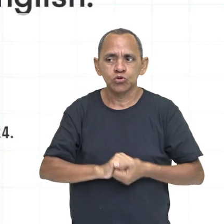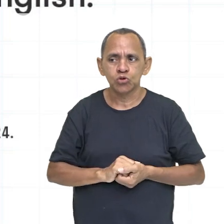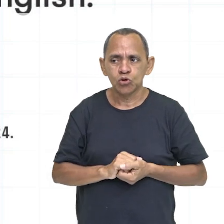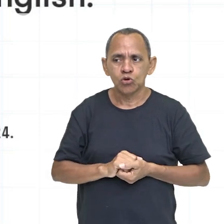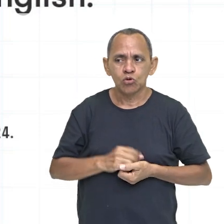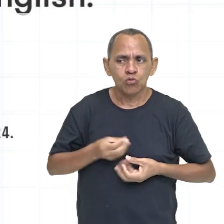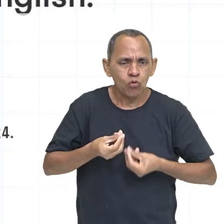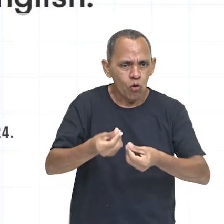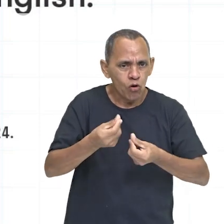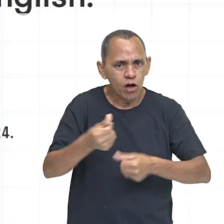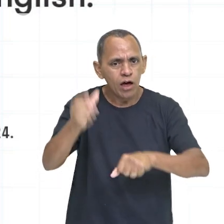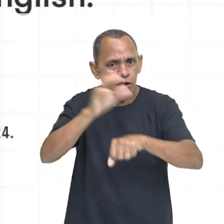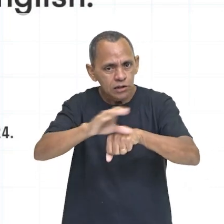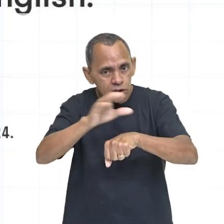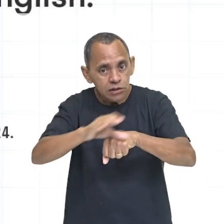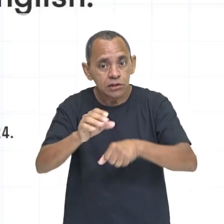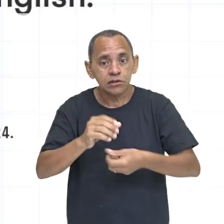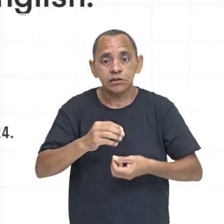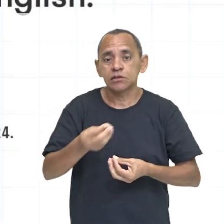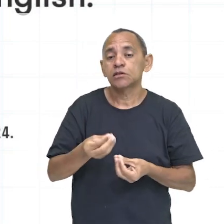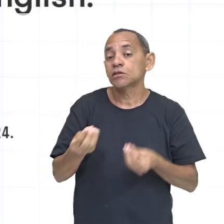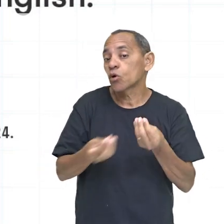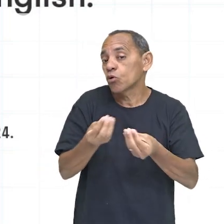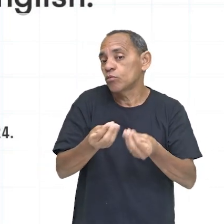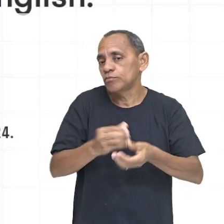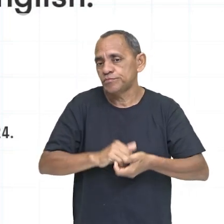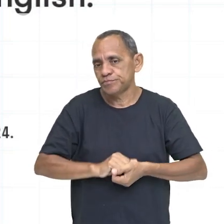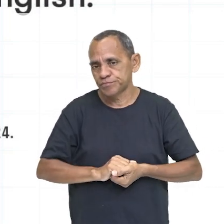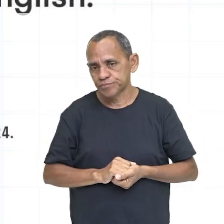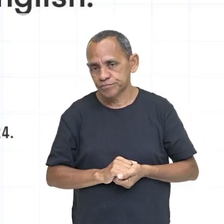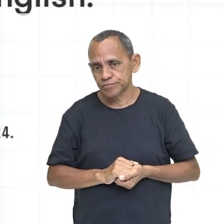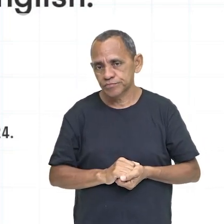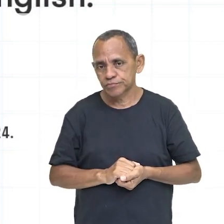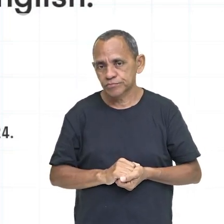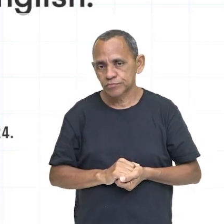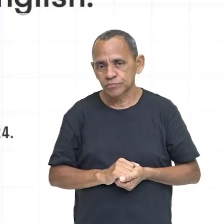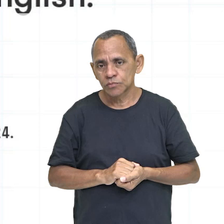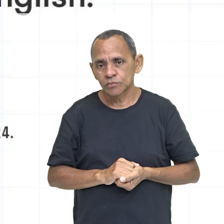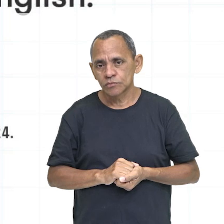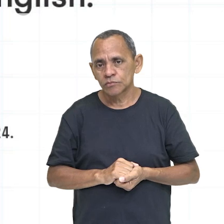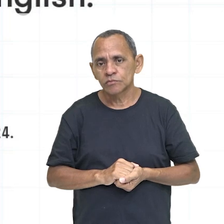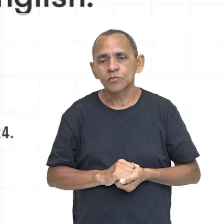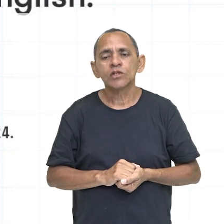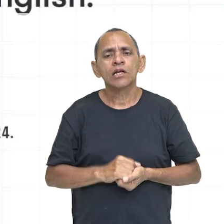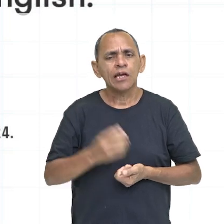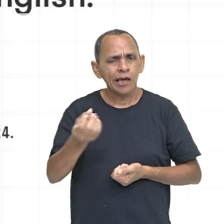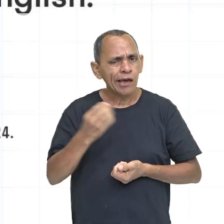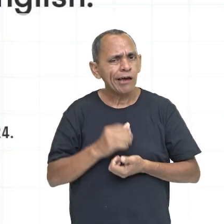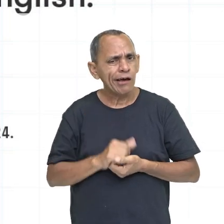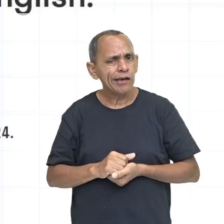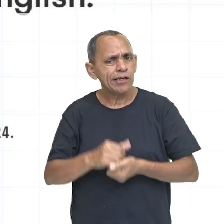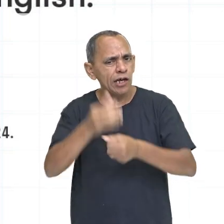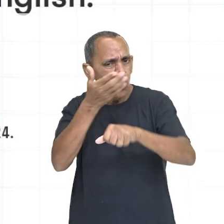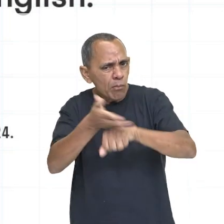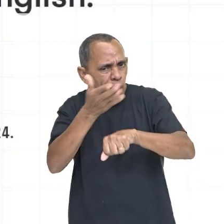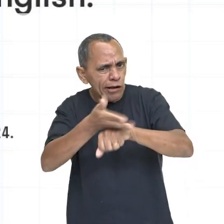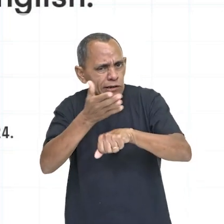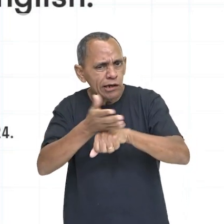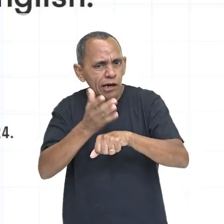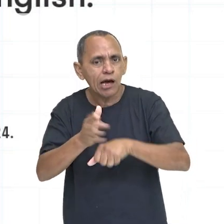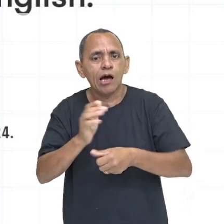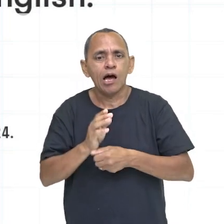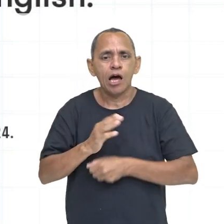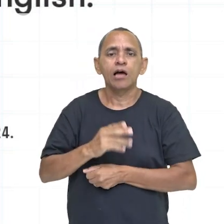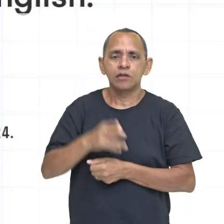negócios. Conducting military training. Será que eles queriam ensinar, dar treinamento militar para quem eles queriam